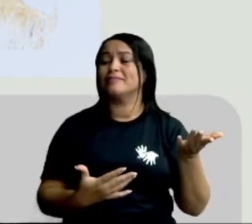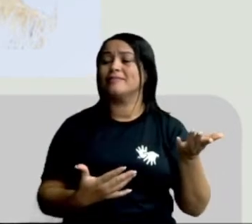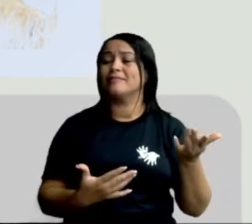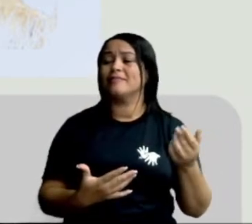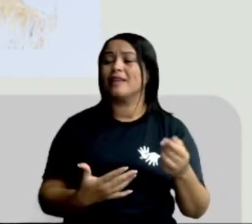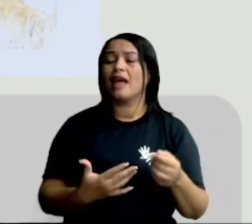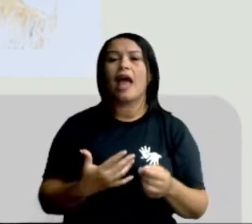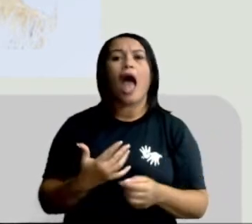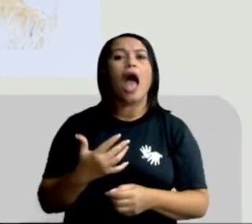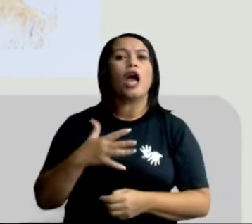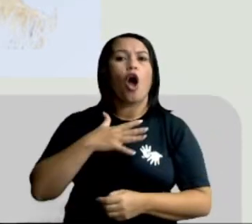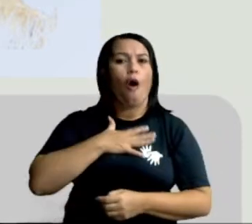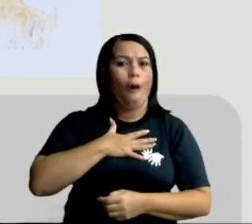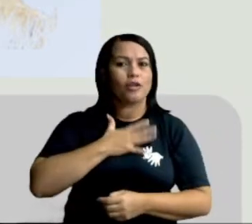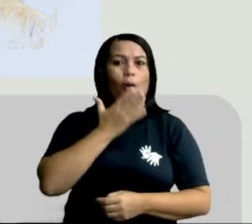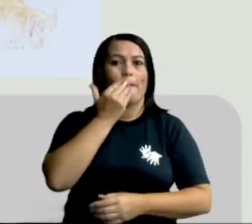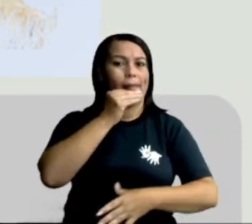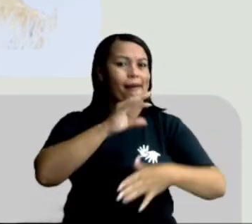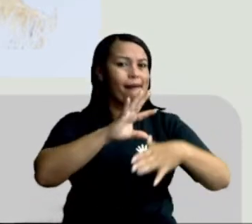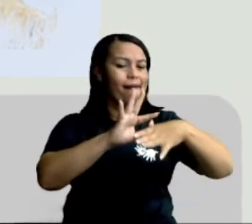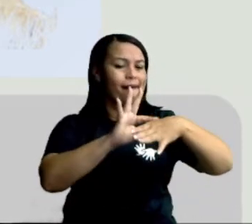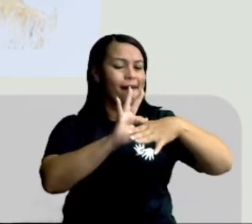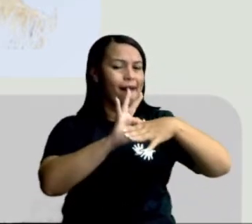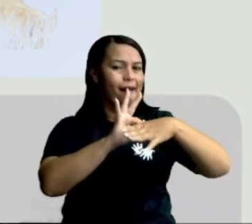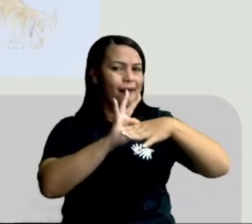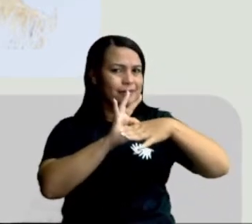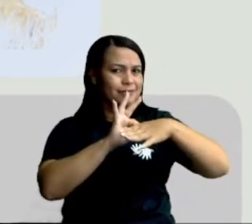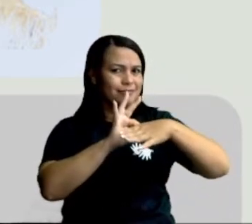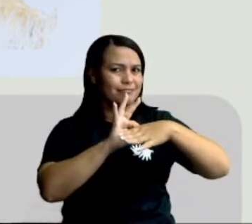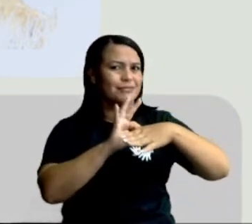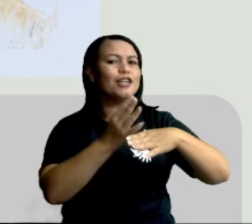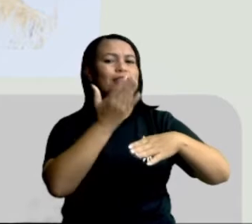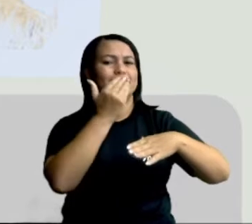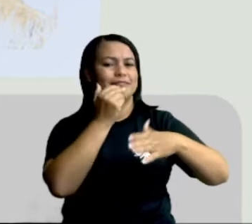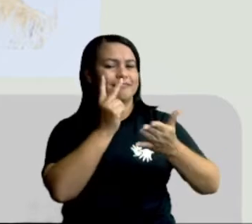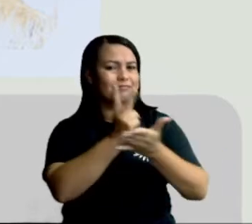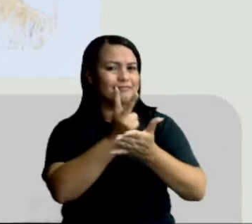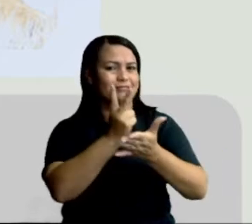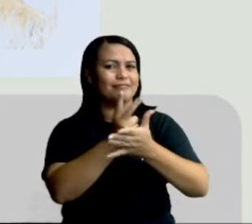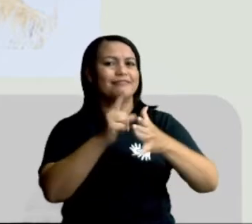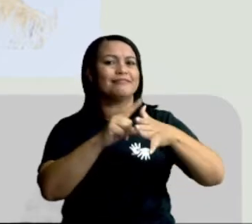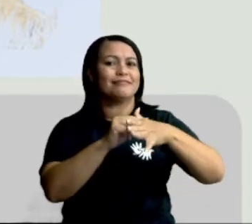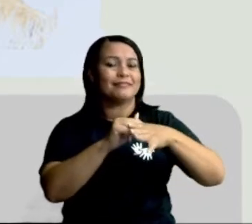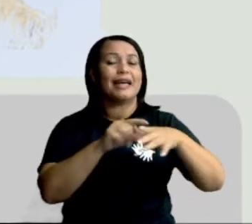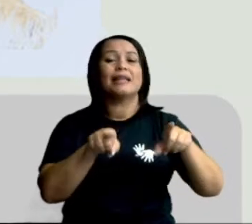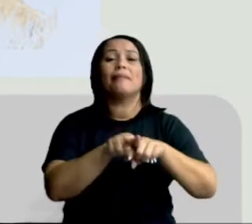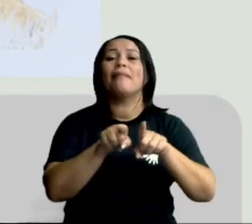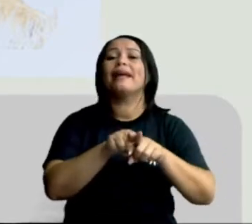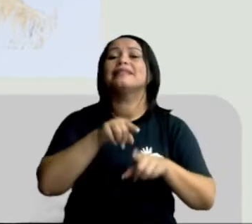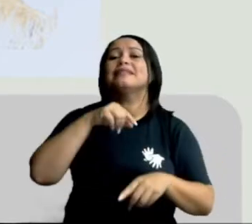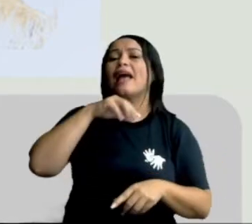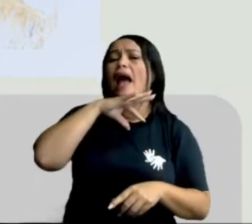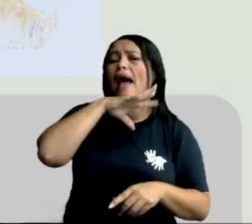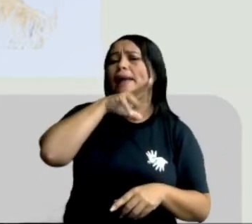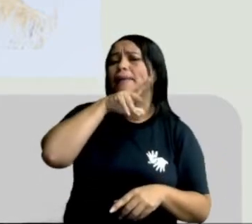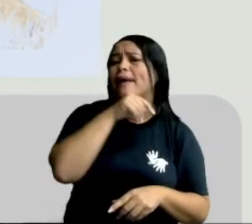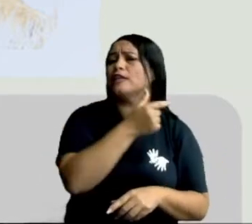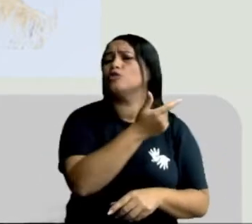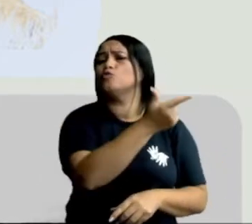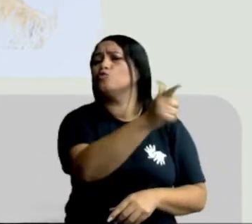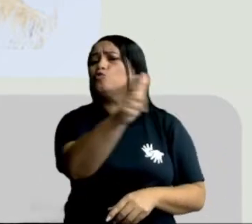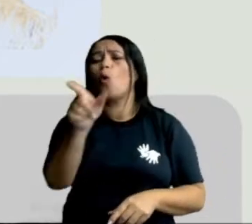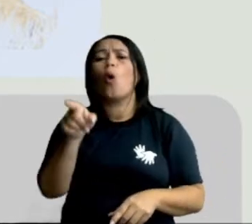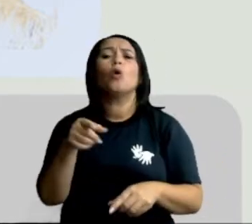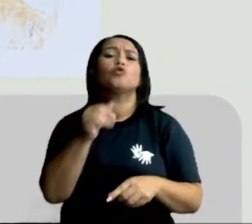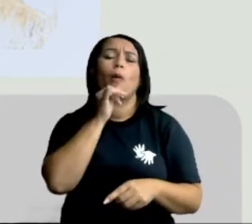são carnívoros, ou seja, se alimentam de animais, de outros animais,